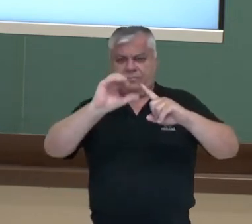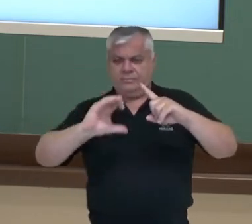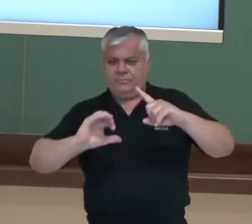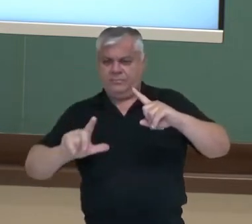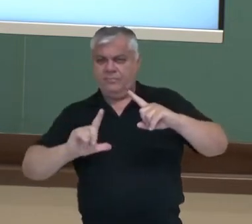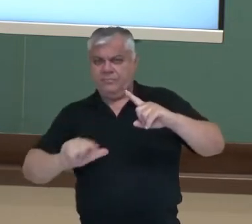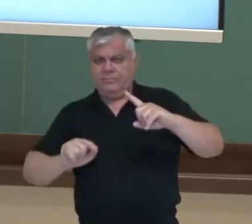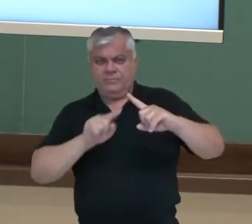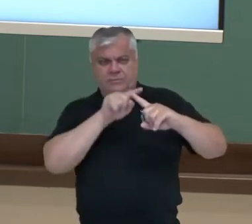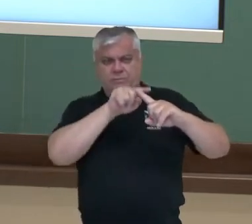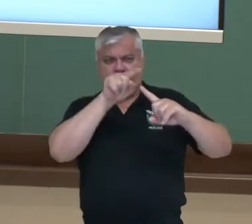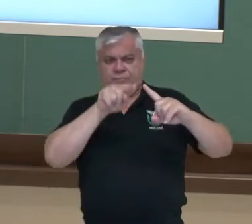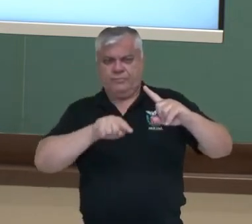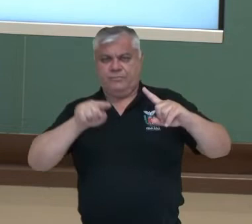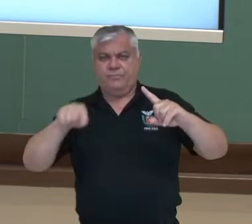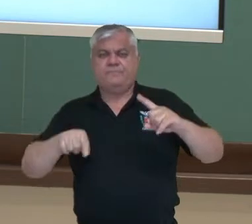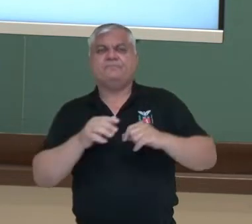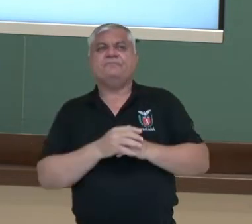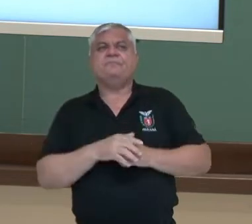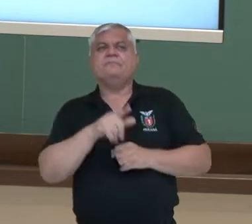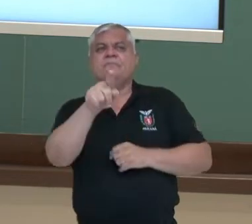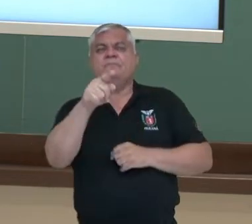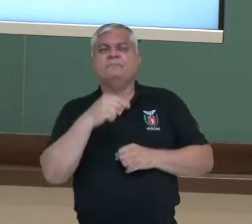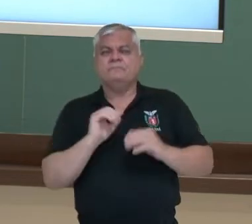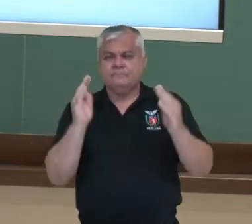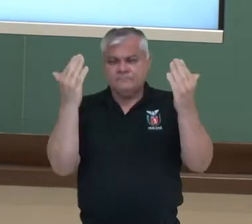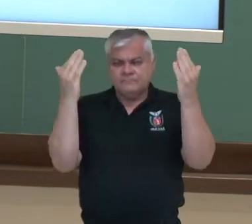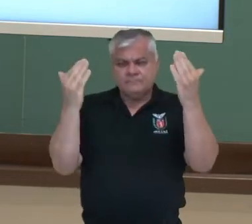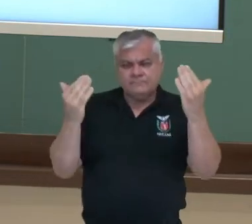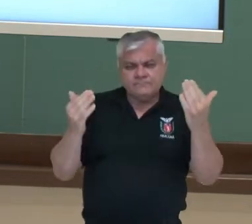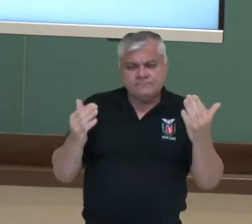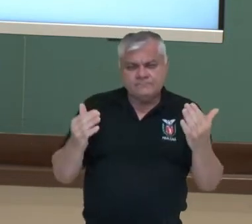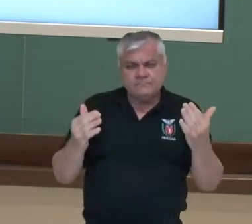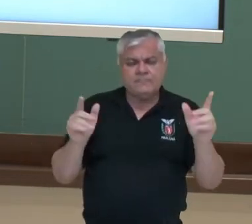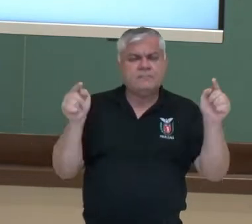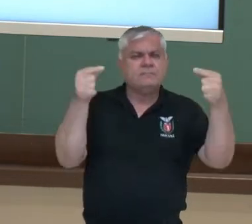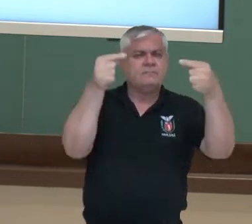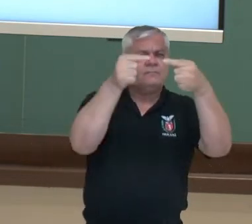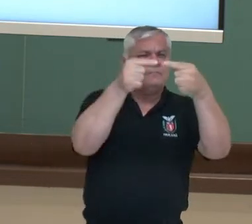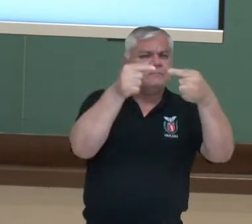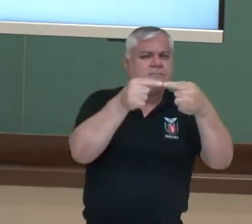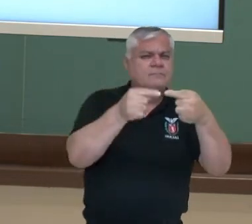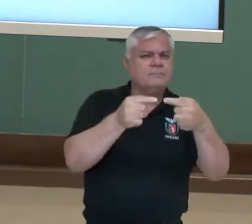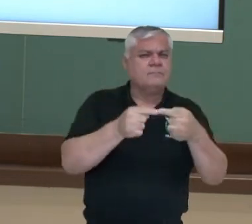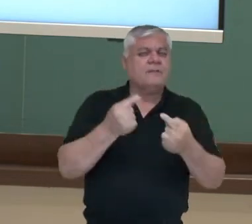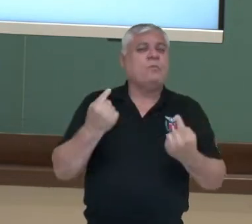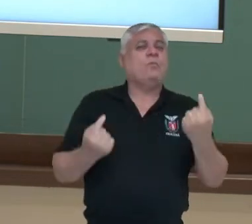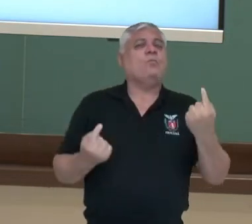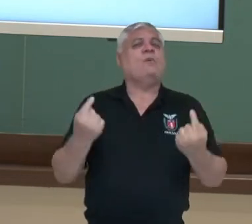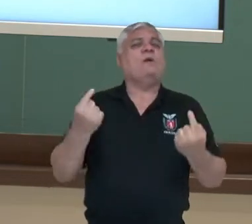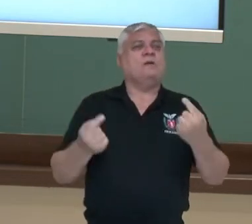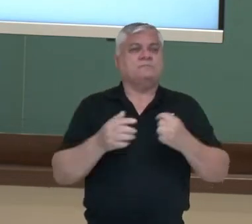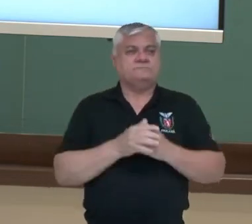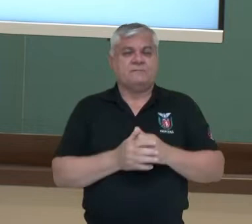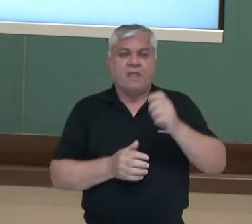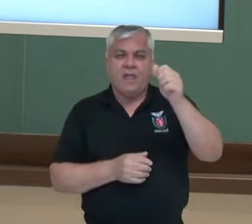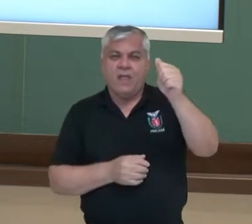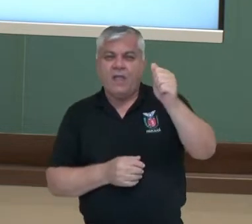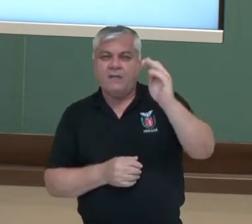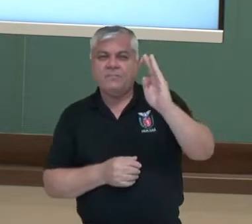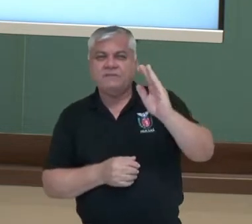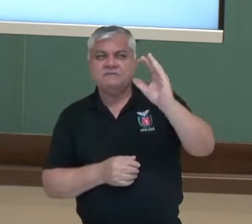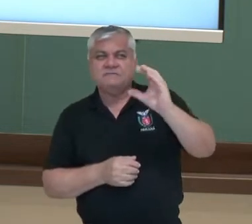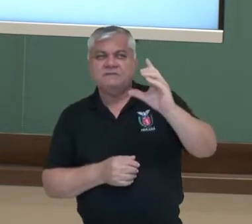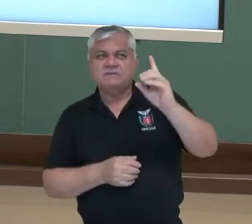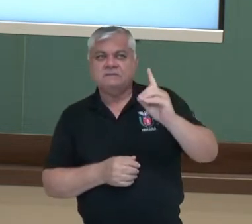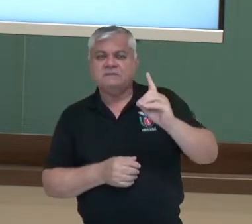ponta. Eu quero que você analise quais dessas espécies químicas, tá? Quais dessas